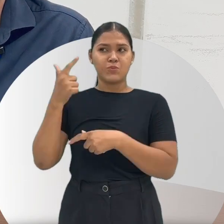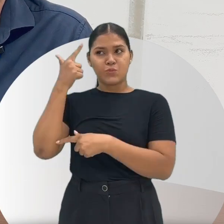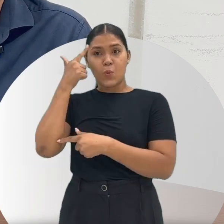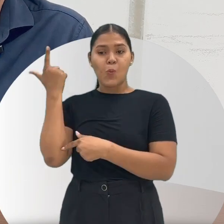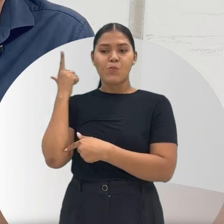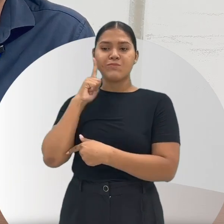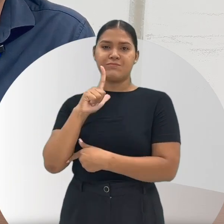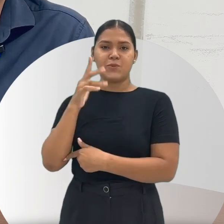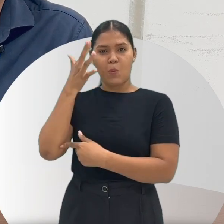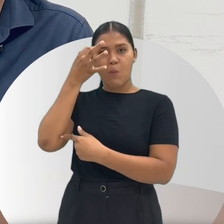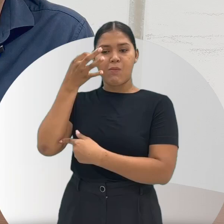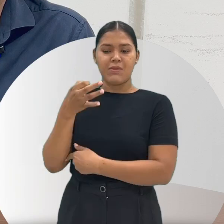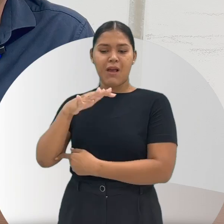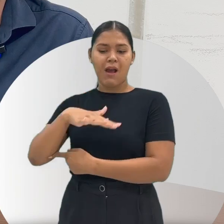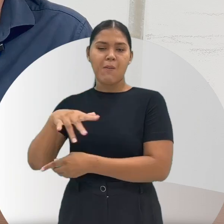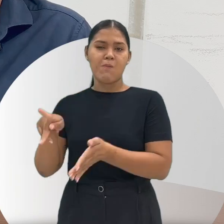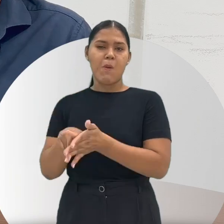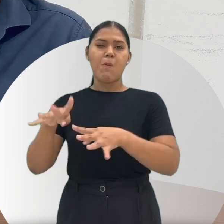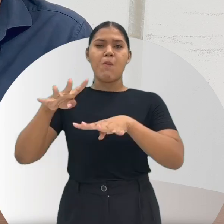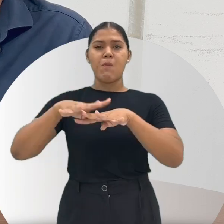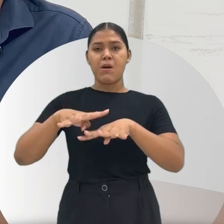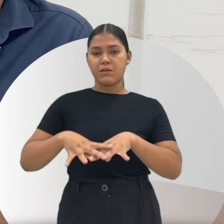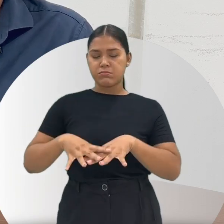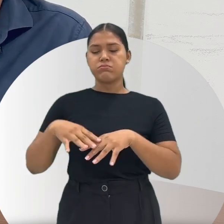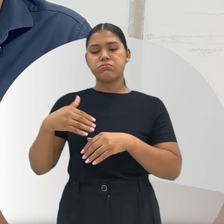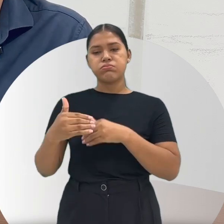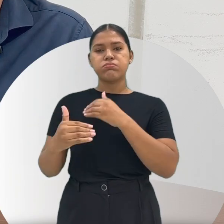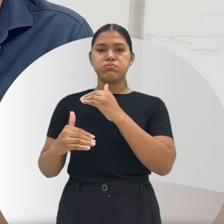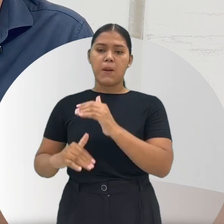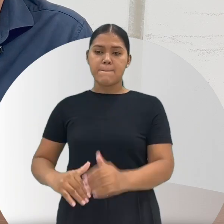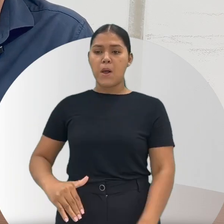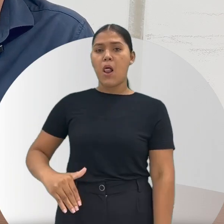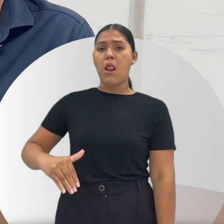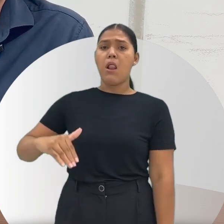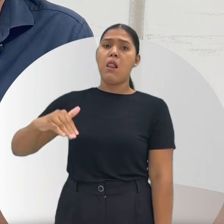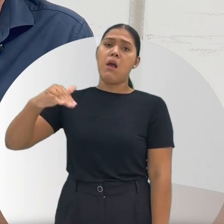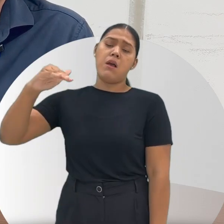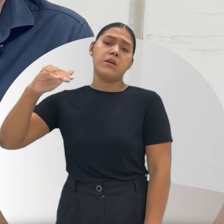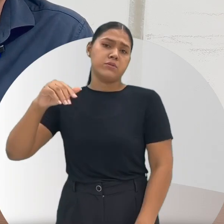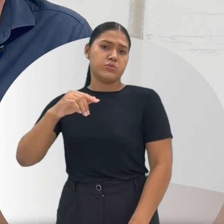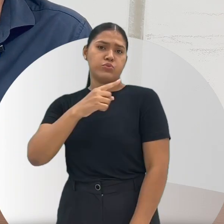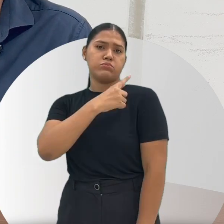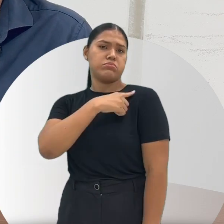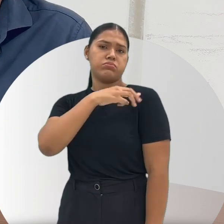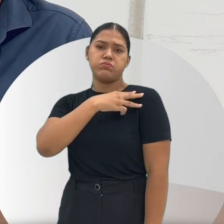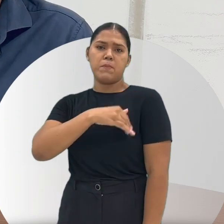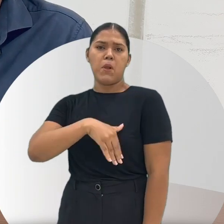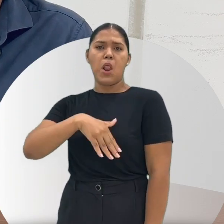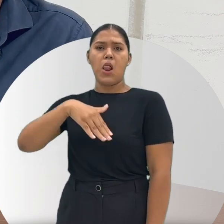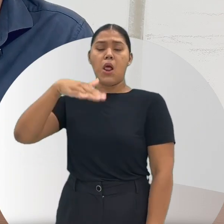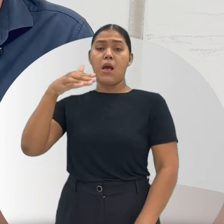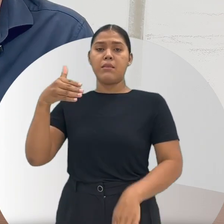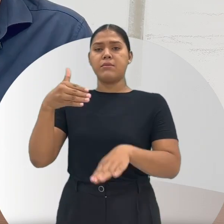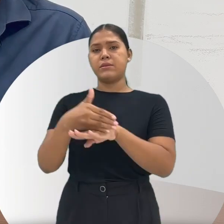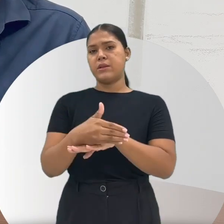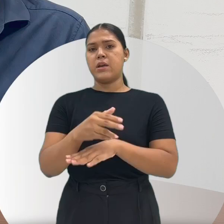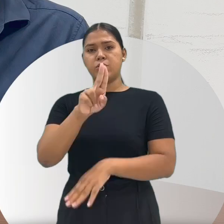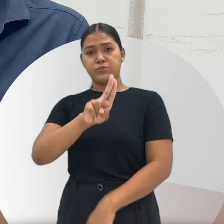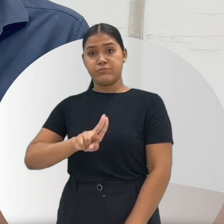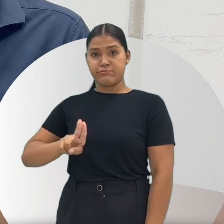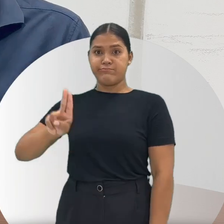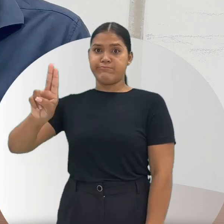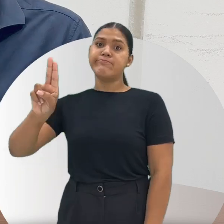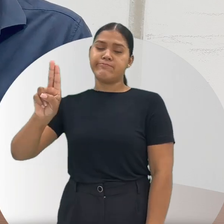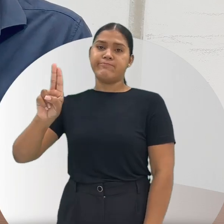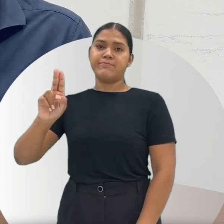me exaltar nesse tema. E foi todo o meu percurso acadêmico, escolar, nesse sentido, até eu entrar na universidade. E aí